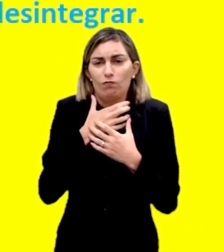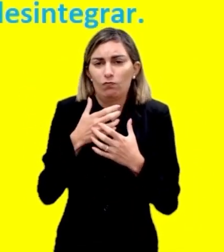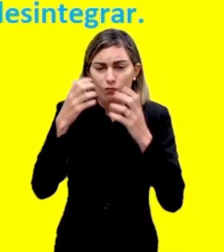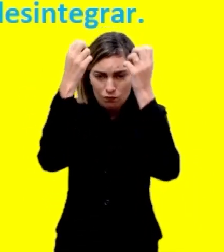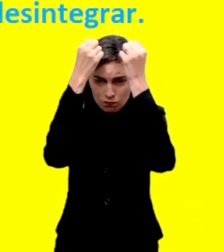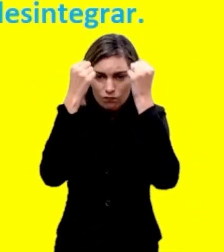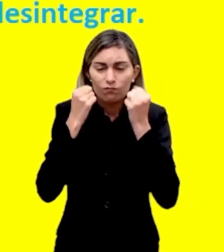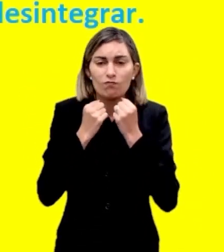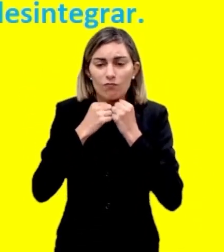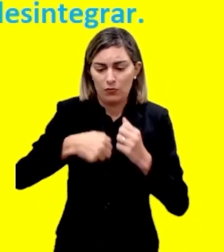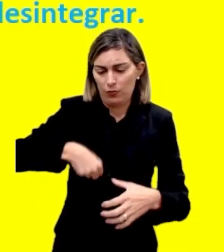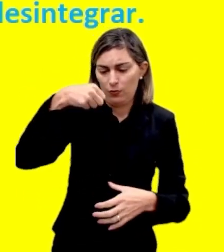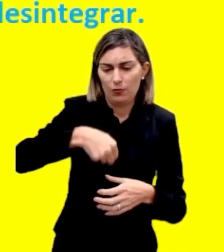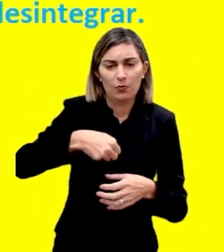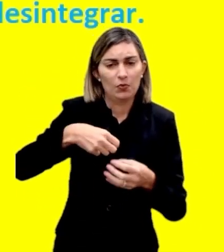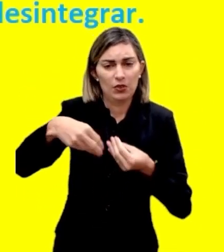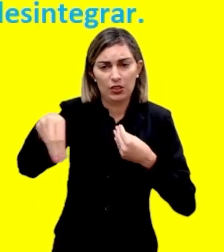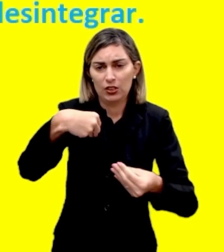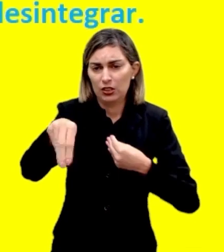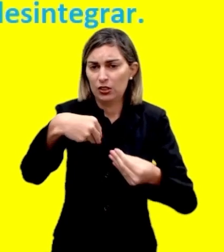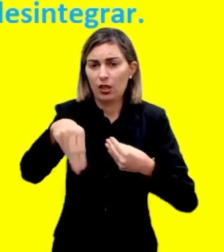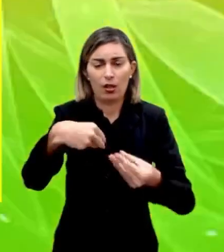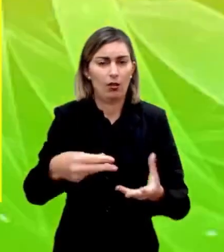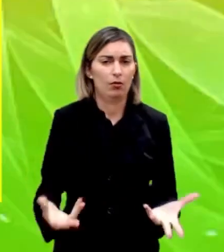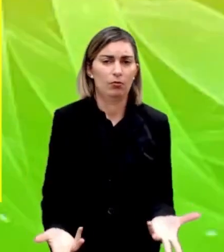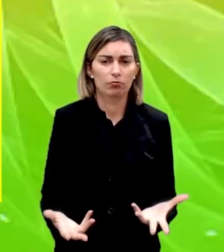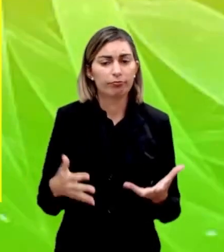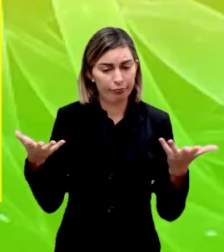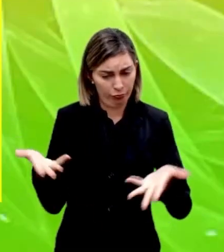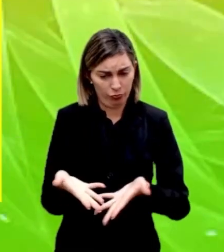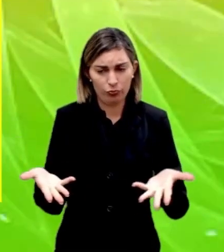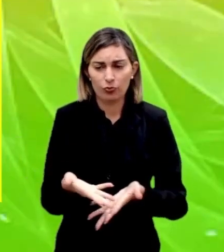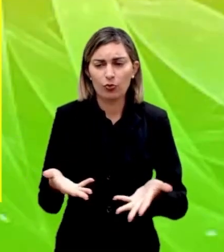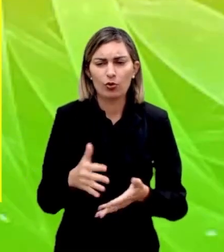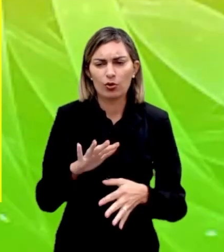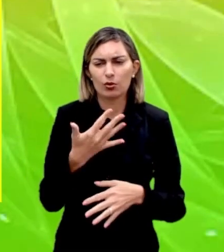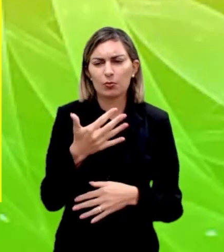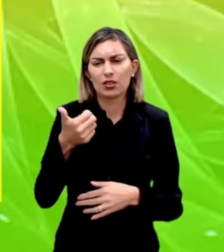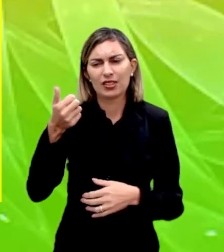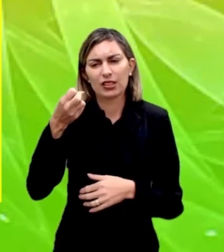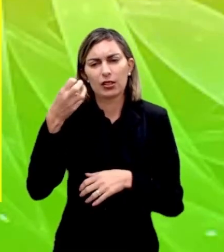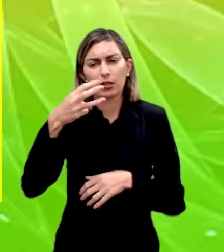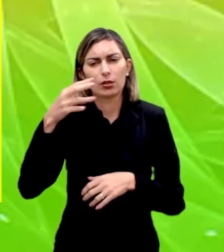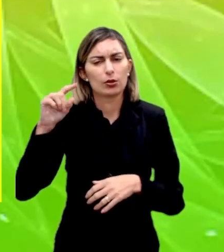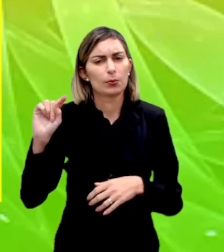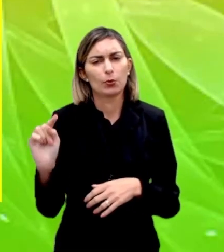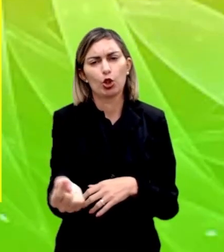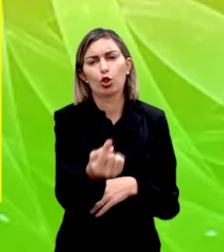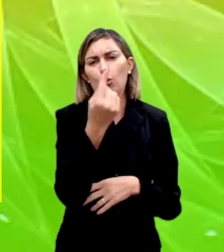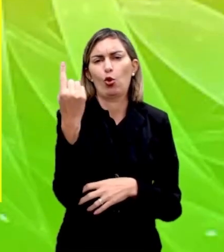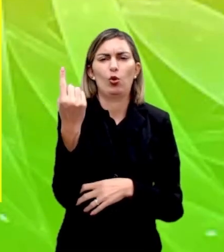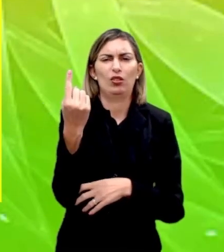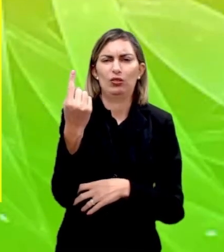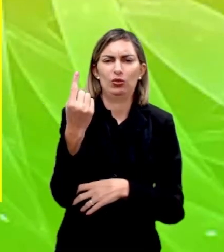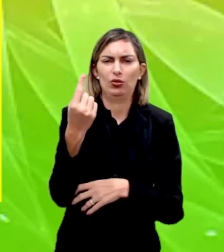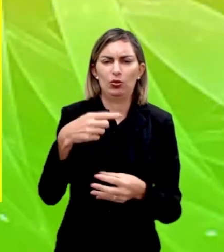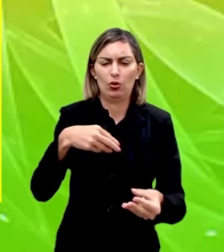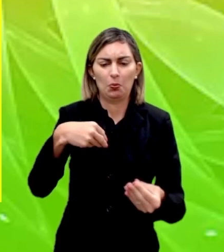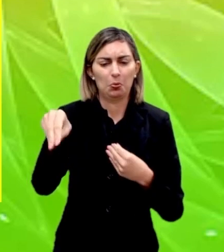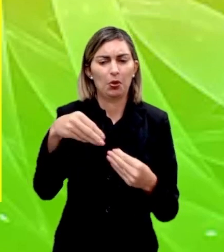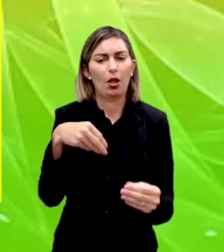por um saco plástico, né? Atualmente, cerca de 13 milhões de toneladas de